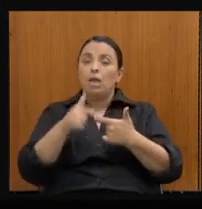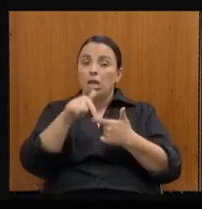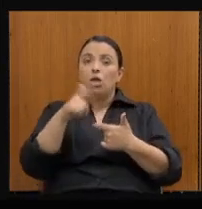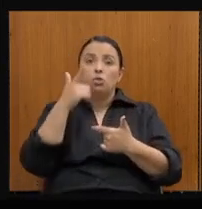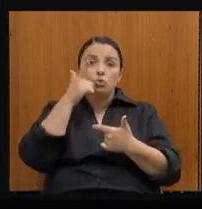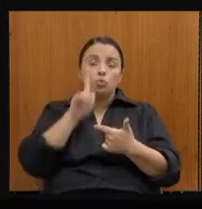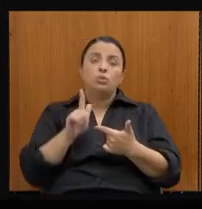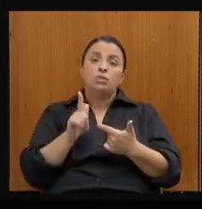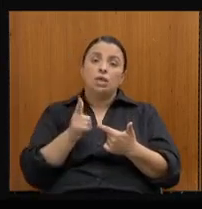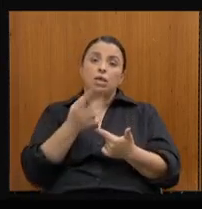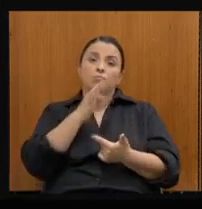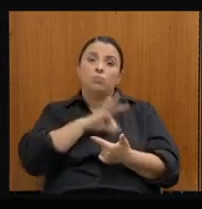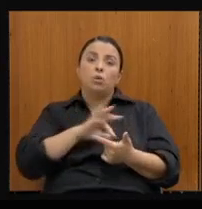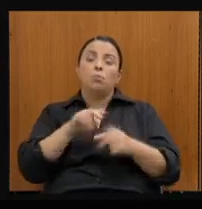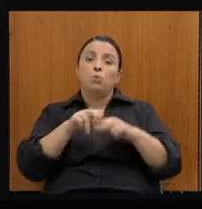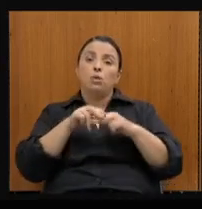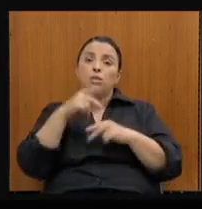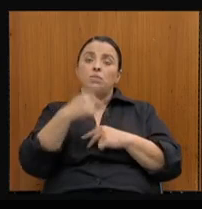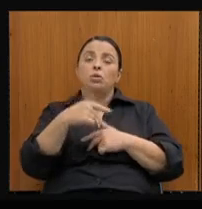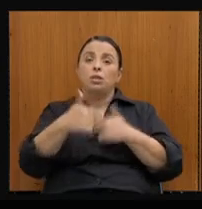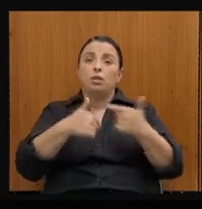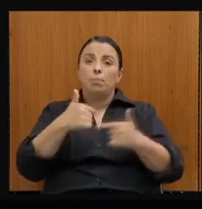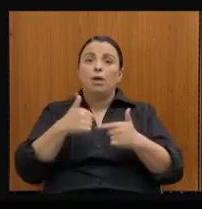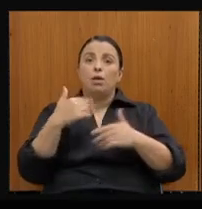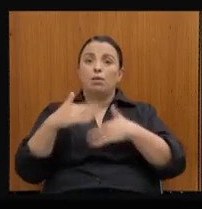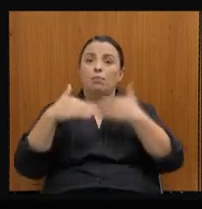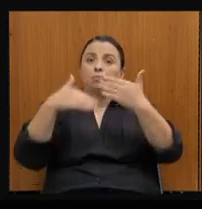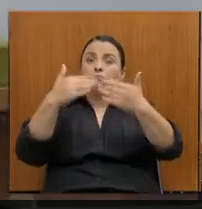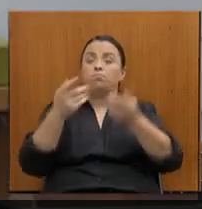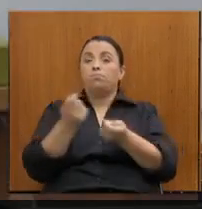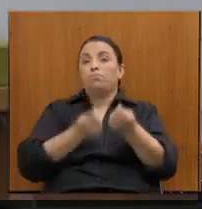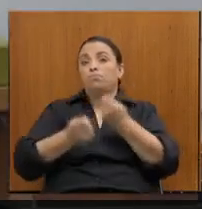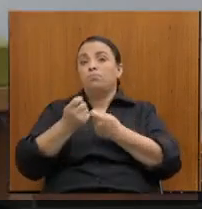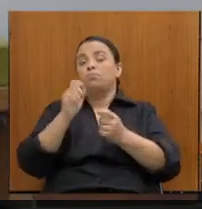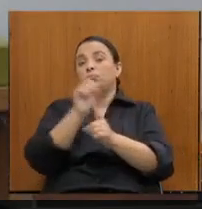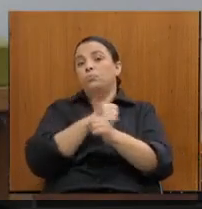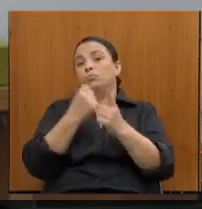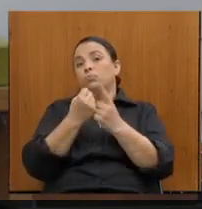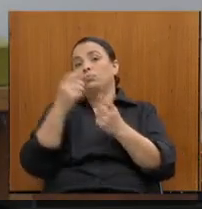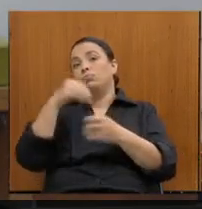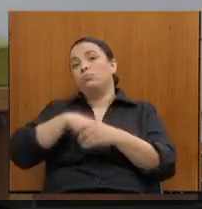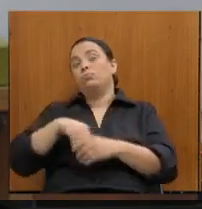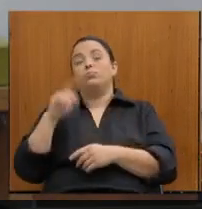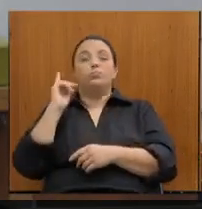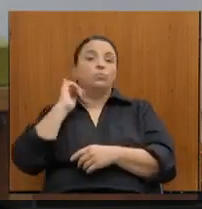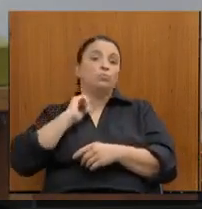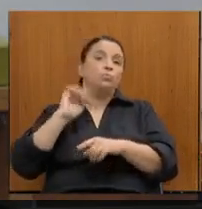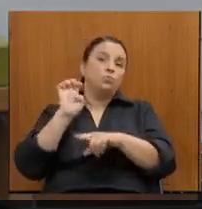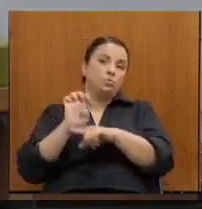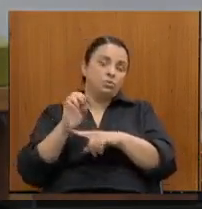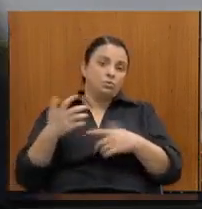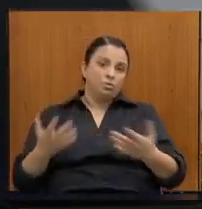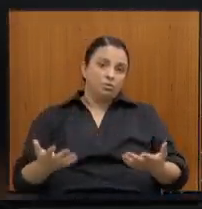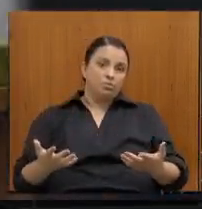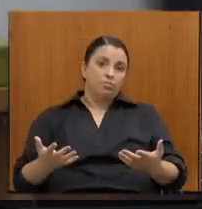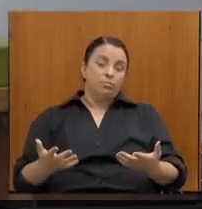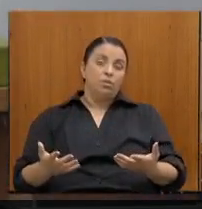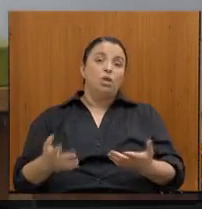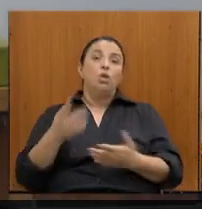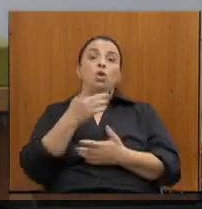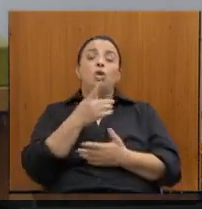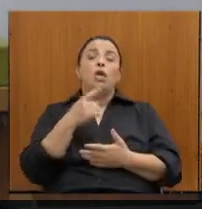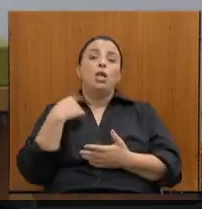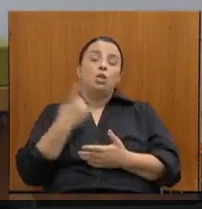pela essa prestação e por esse desenvolvimento econômico e social no estado enfim a nossa proposta